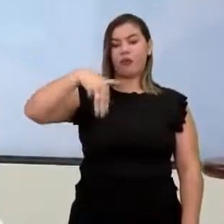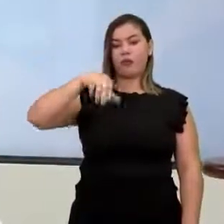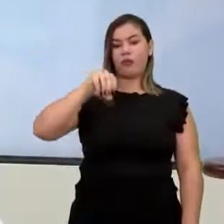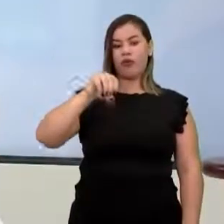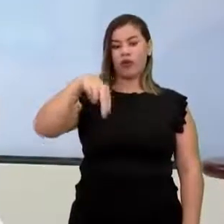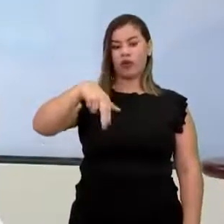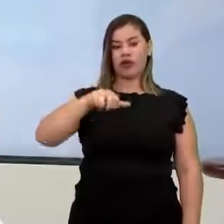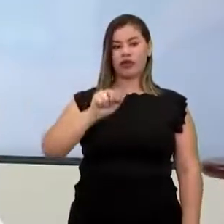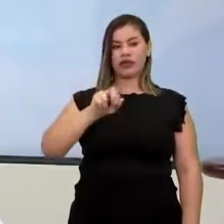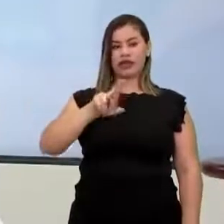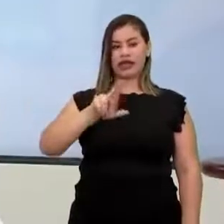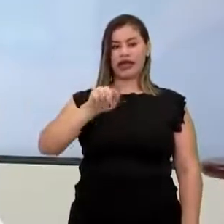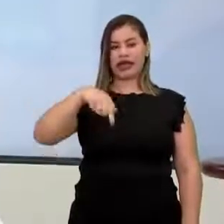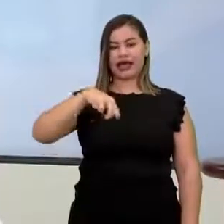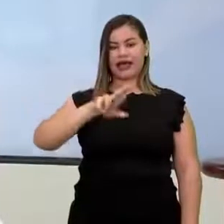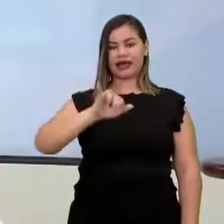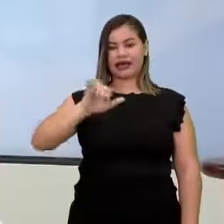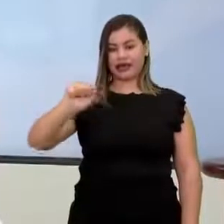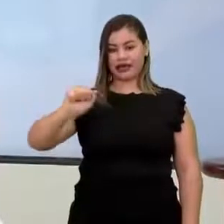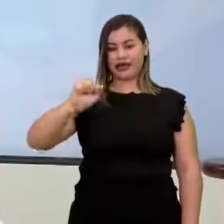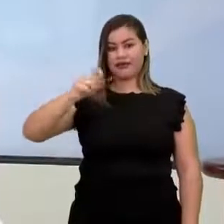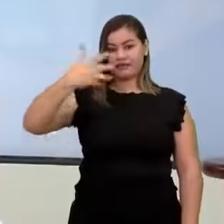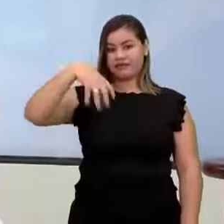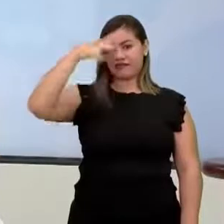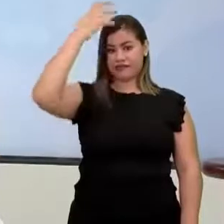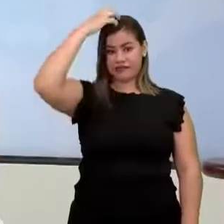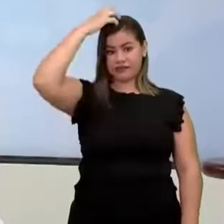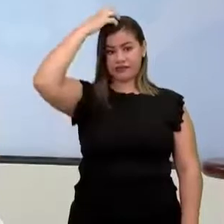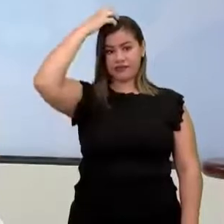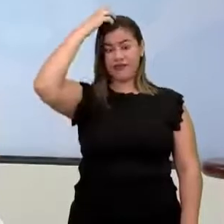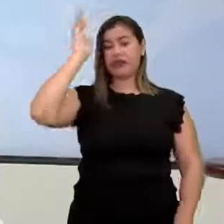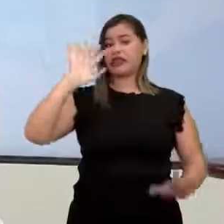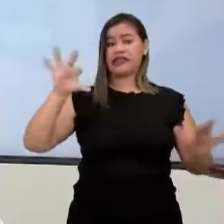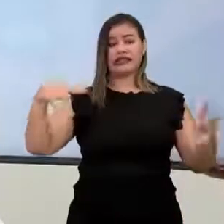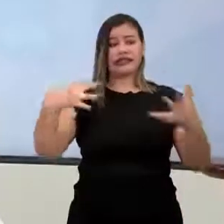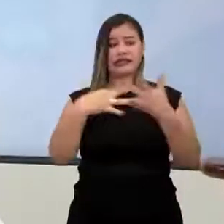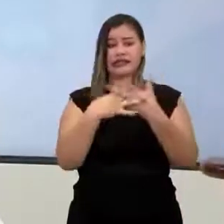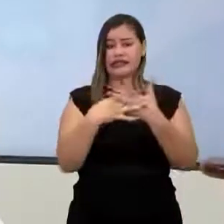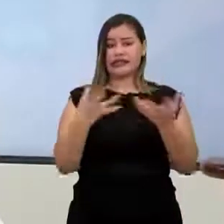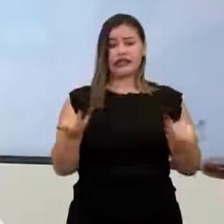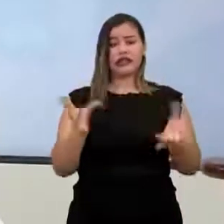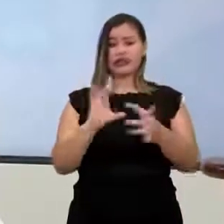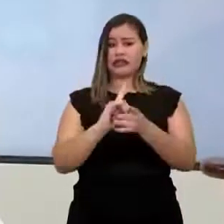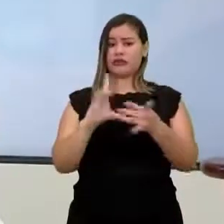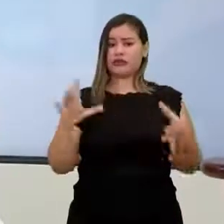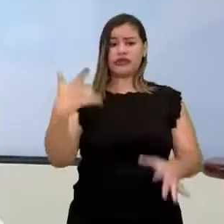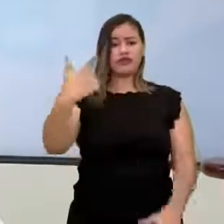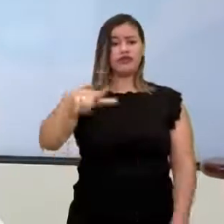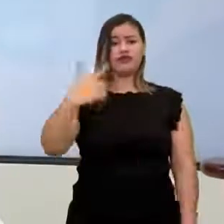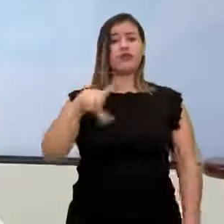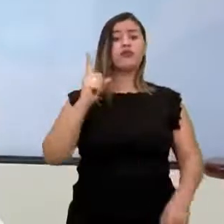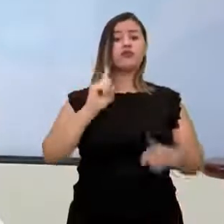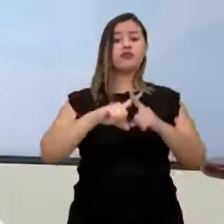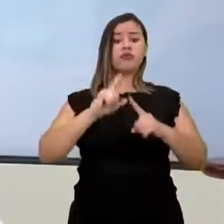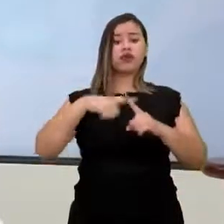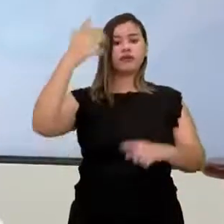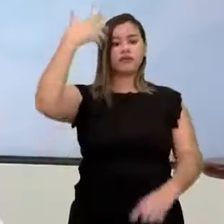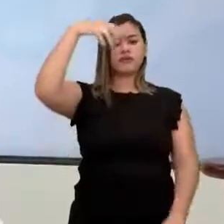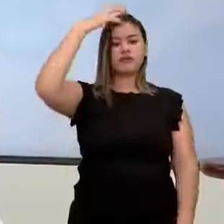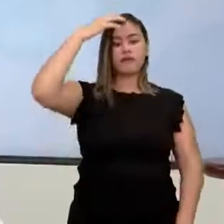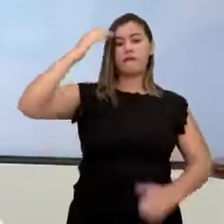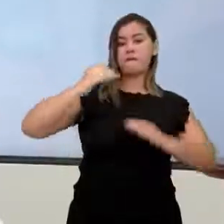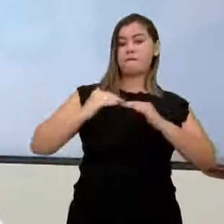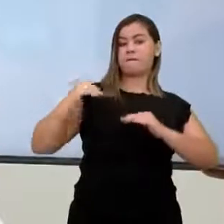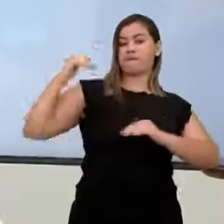aula. Na monarquia, não existia cidadania, não existia democracia, porque o monarca, ele é